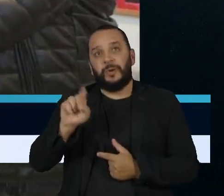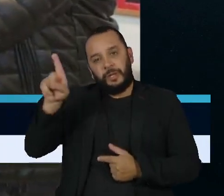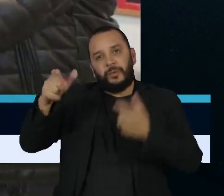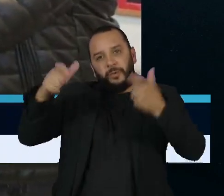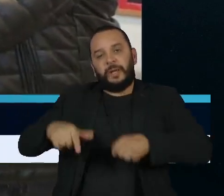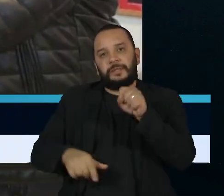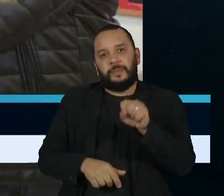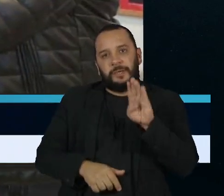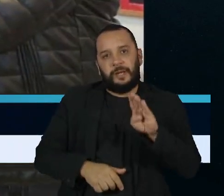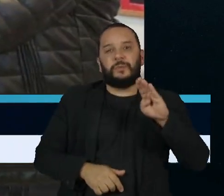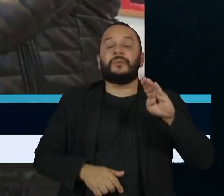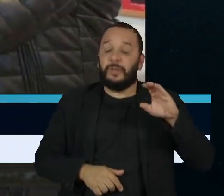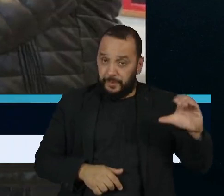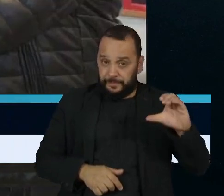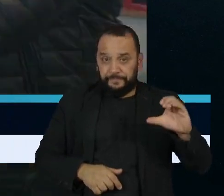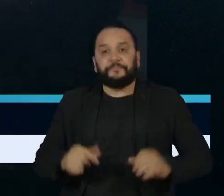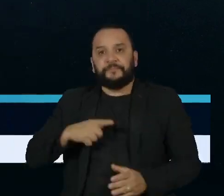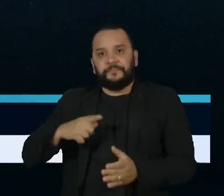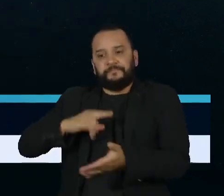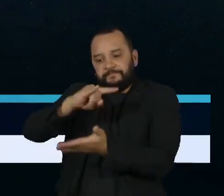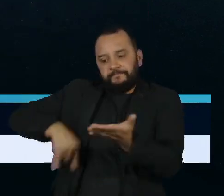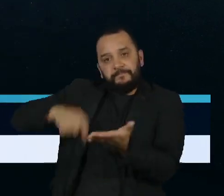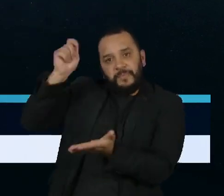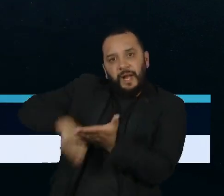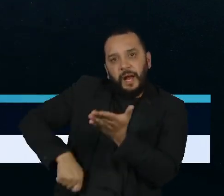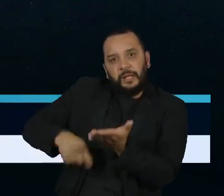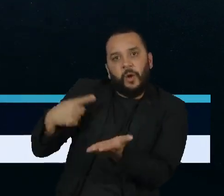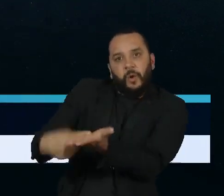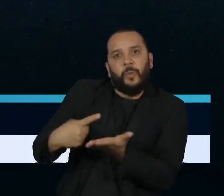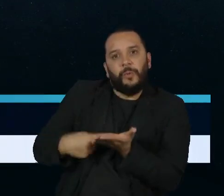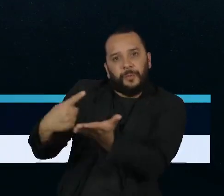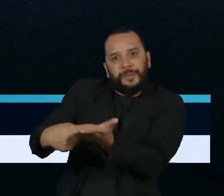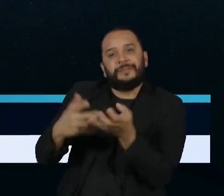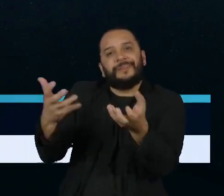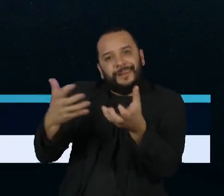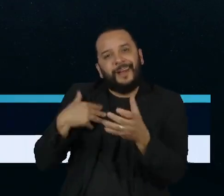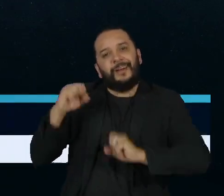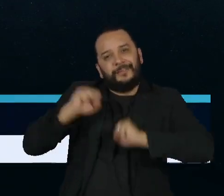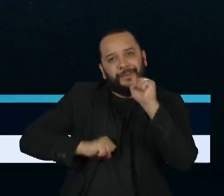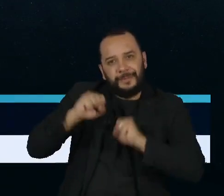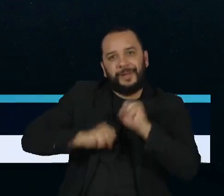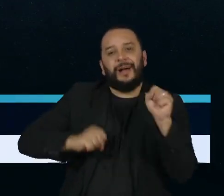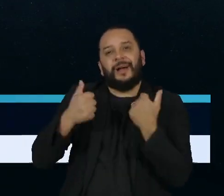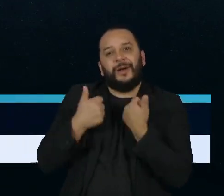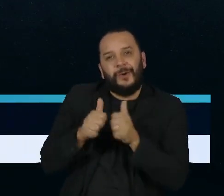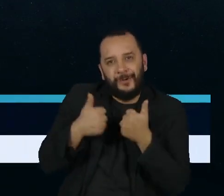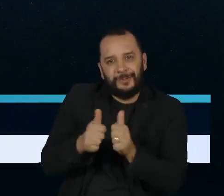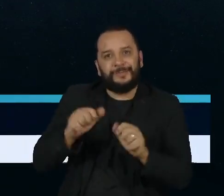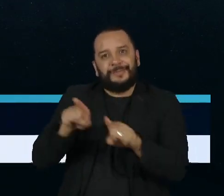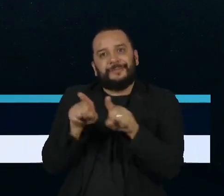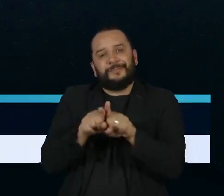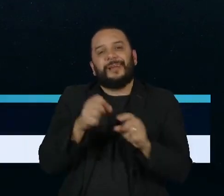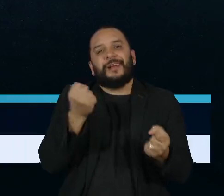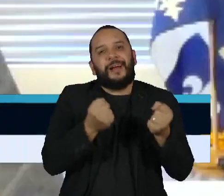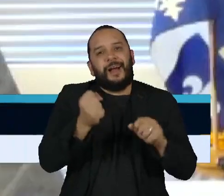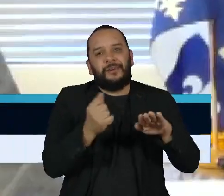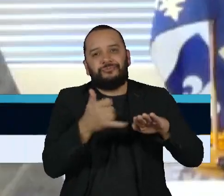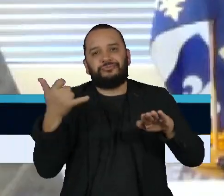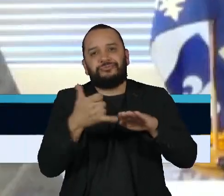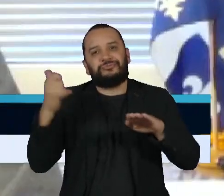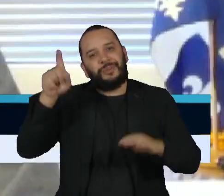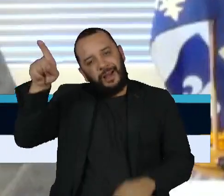intenções com representantes de outras duas empresas interessadas em fabricar ônibus e carros elétricos no ABC